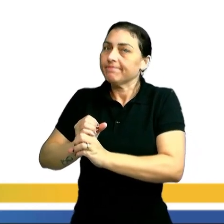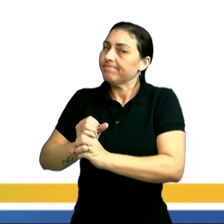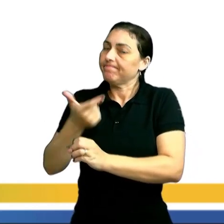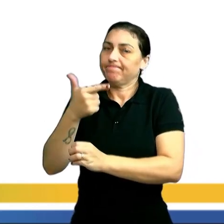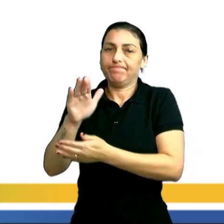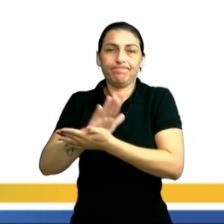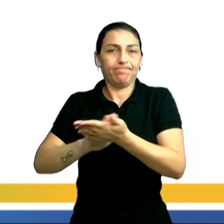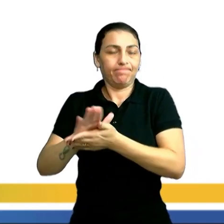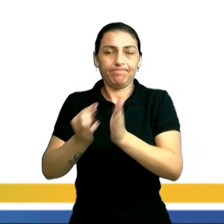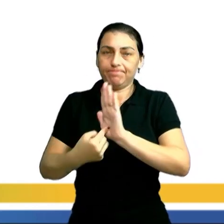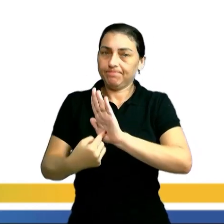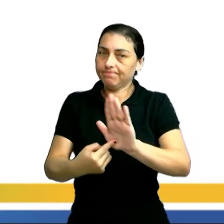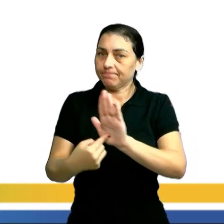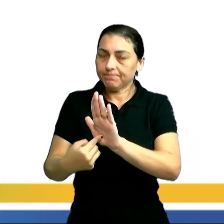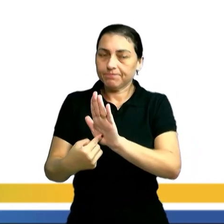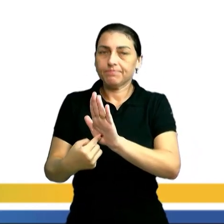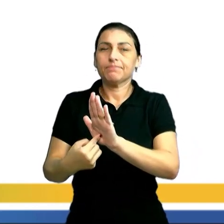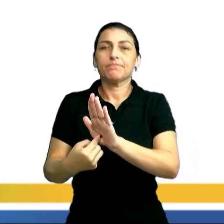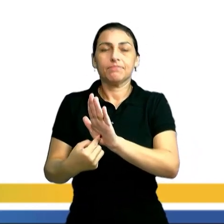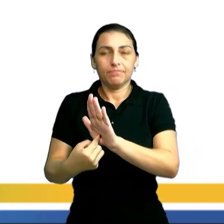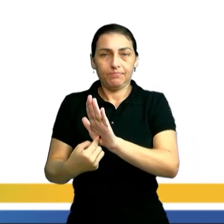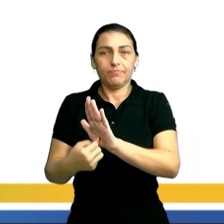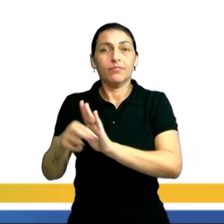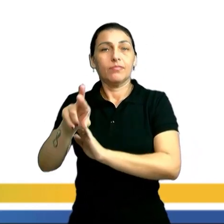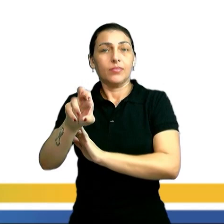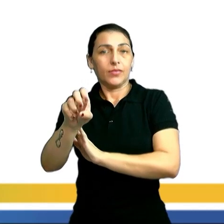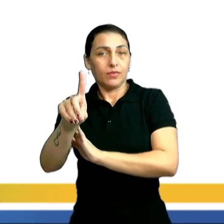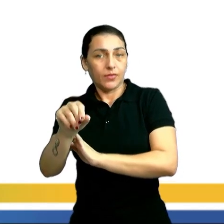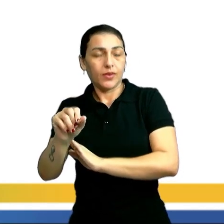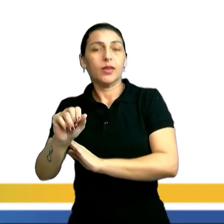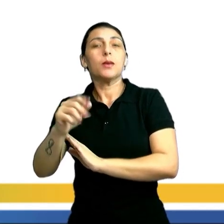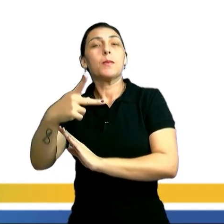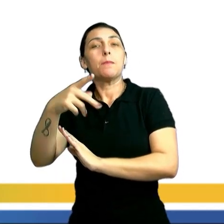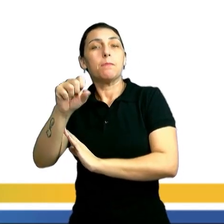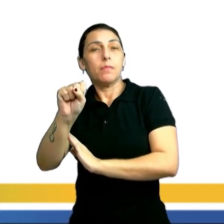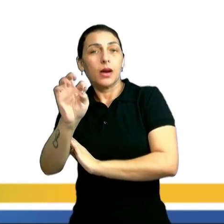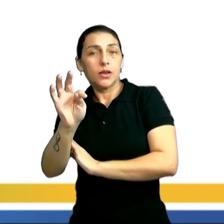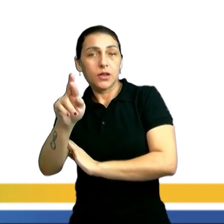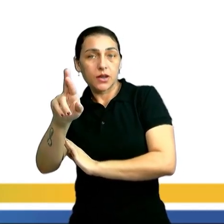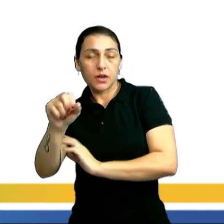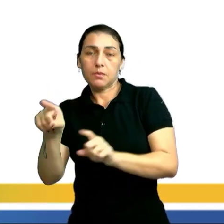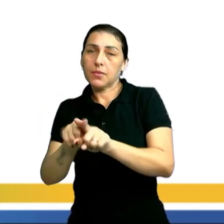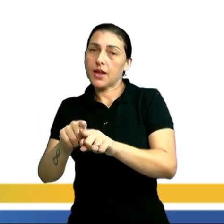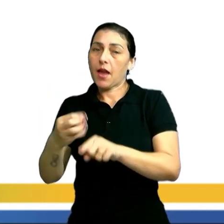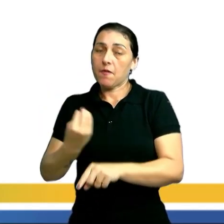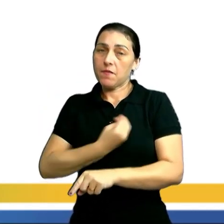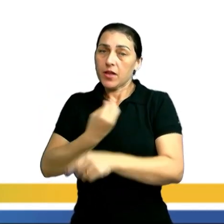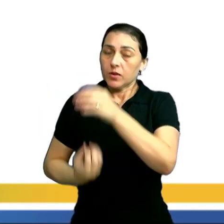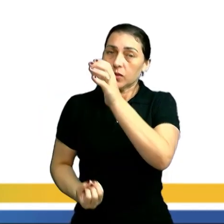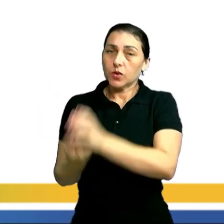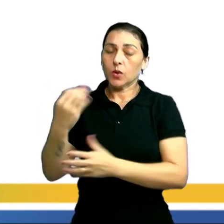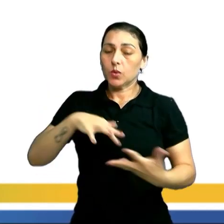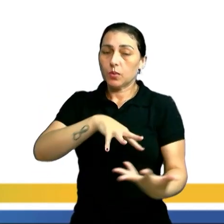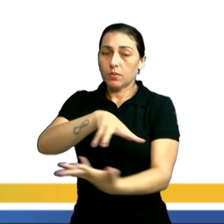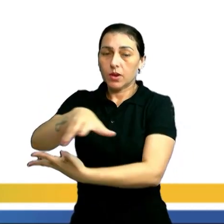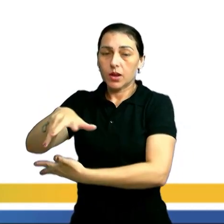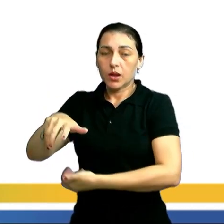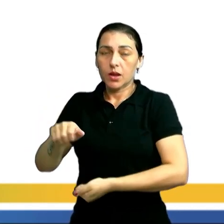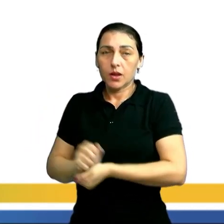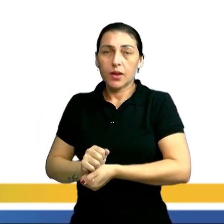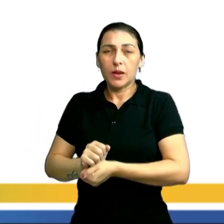teve essa demonstração por parte de RED e Pasteur. A vida se originou no planeta a partir